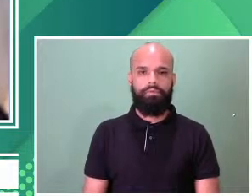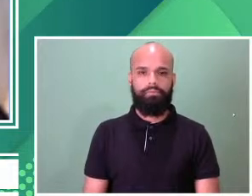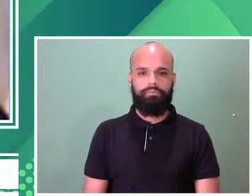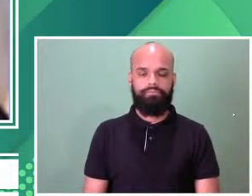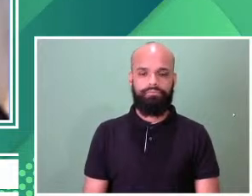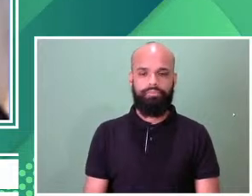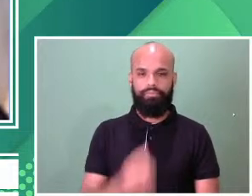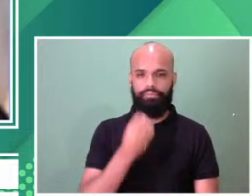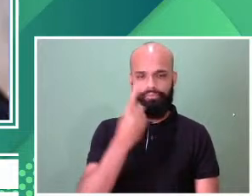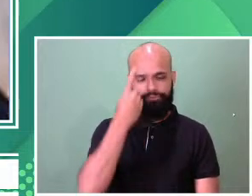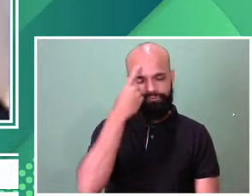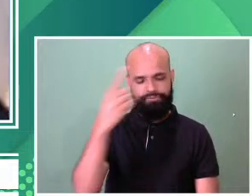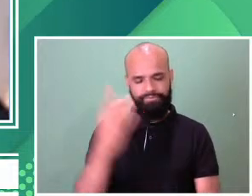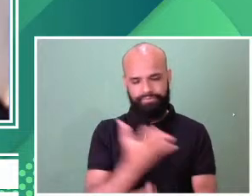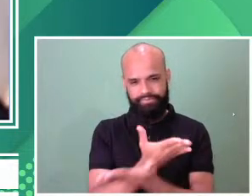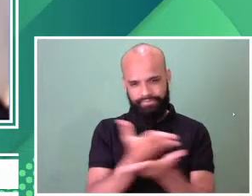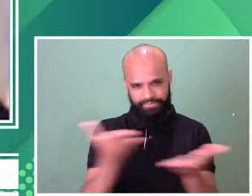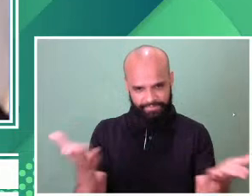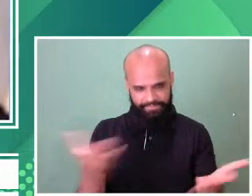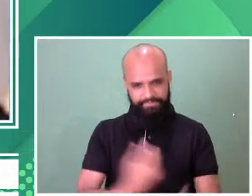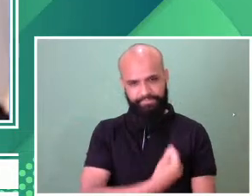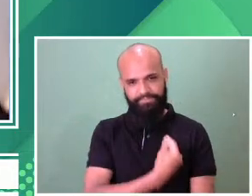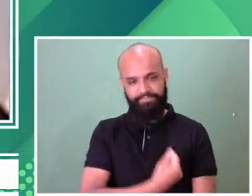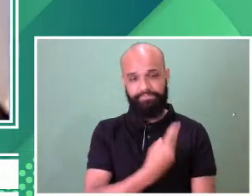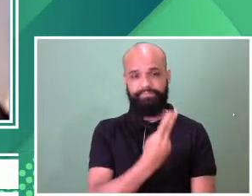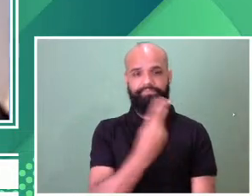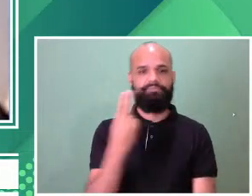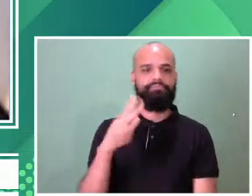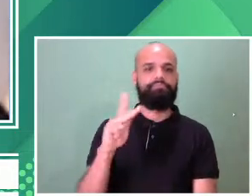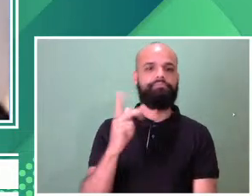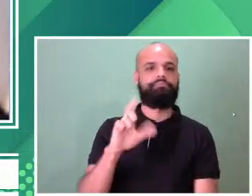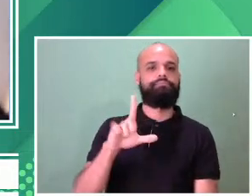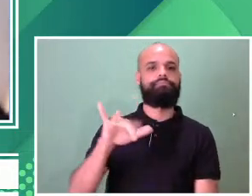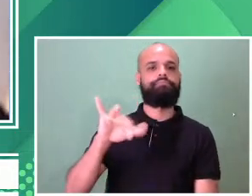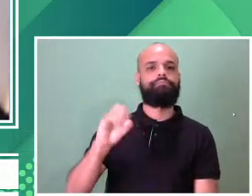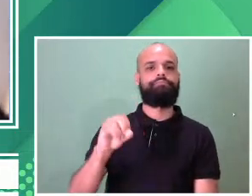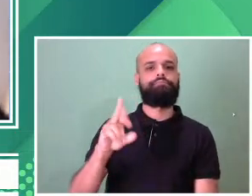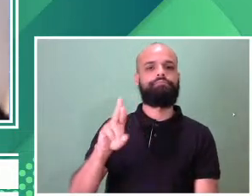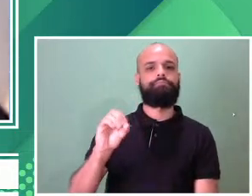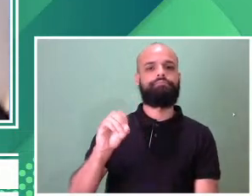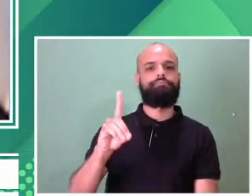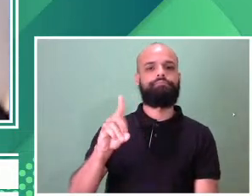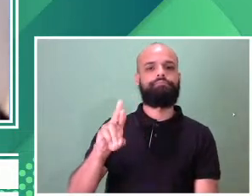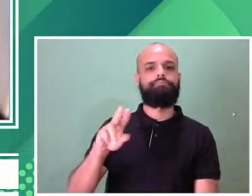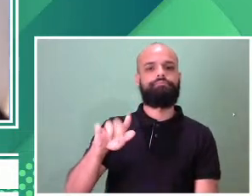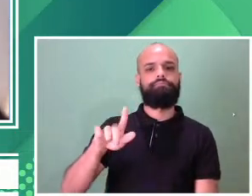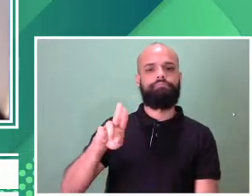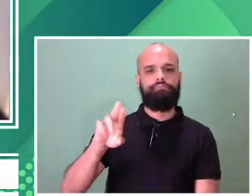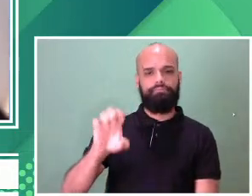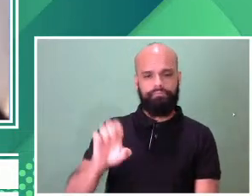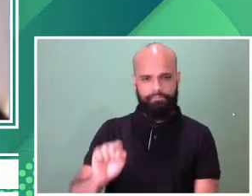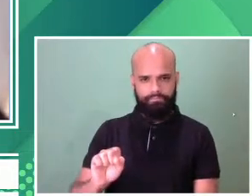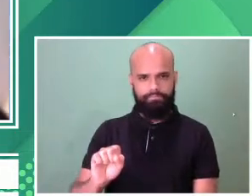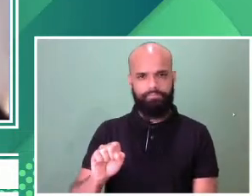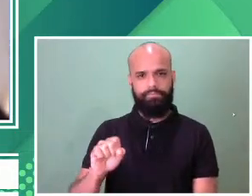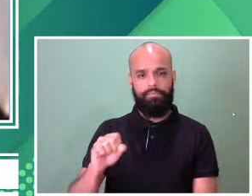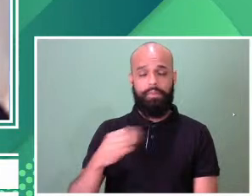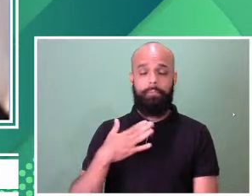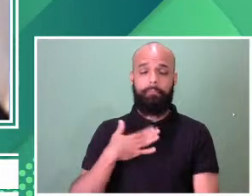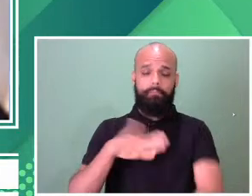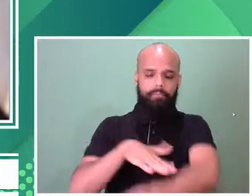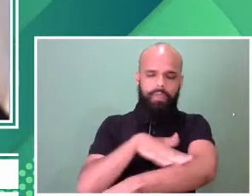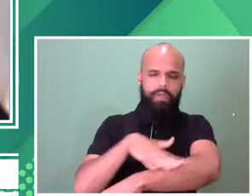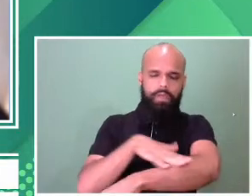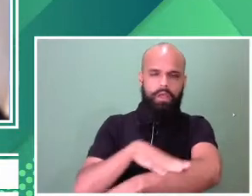Bom dia a todos. Meu nome é Hélio Rodrigues Rocha. Eu tenho a cor da